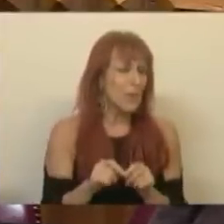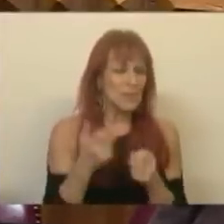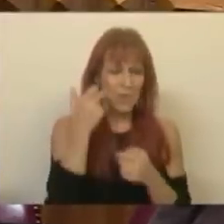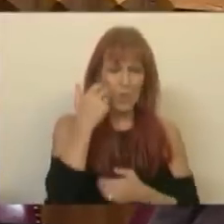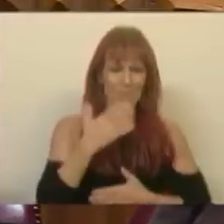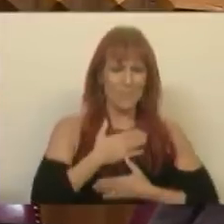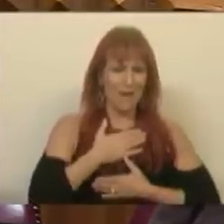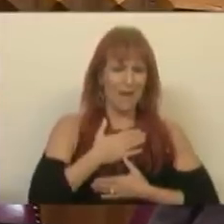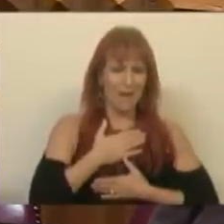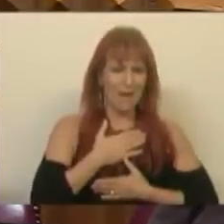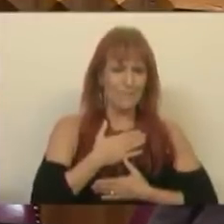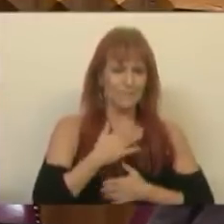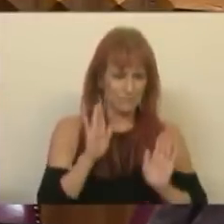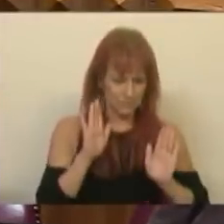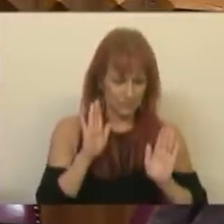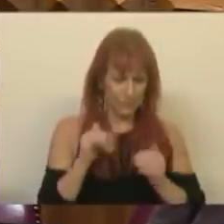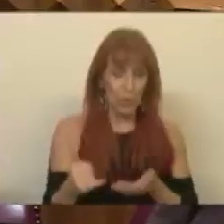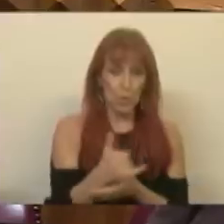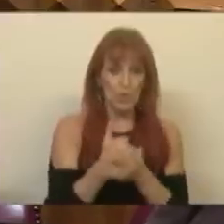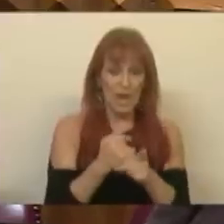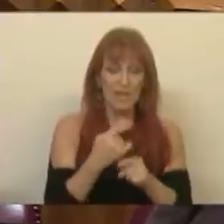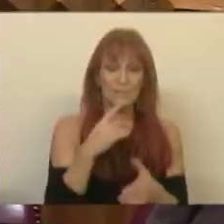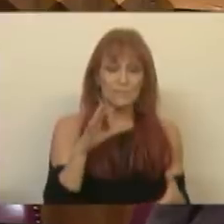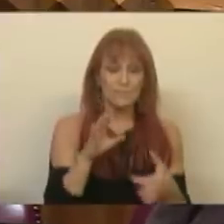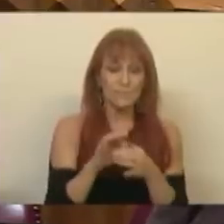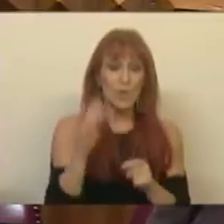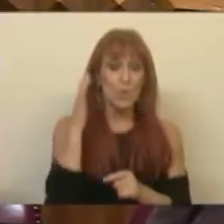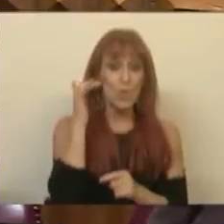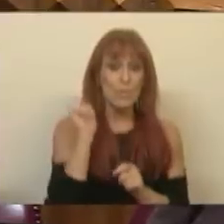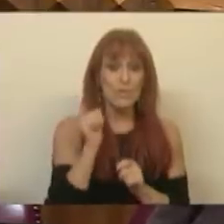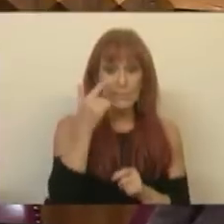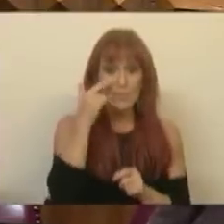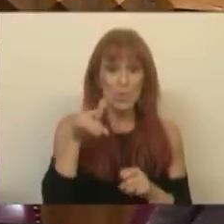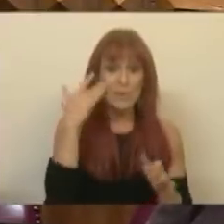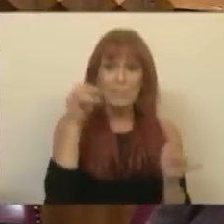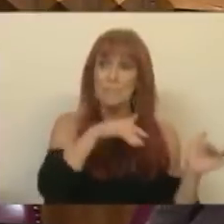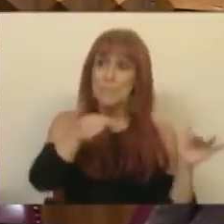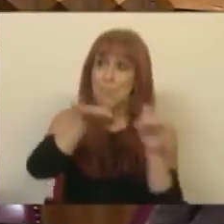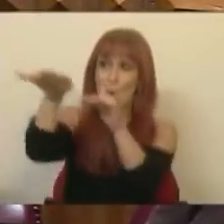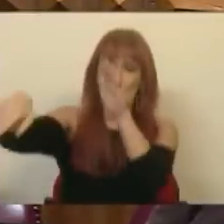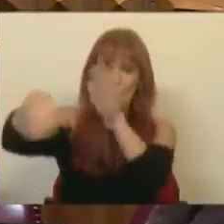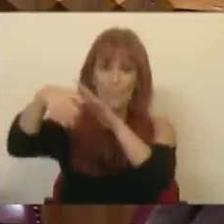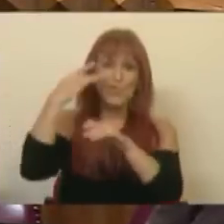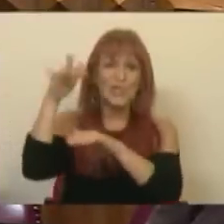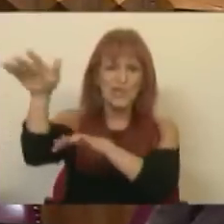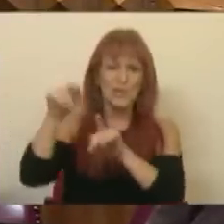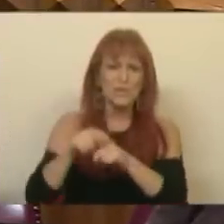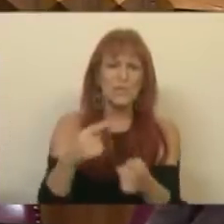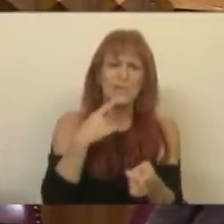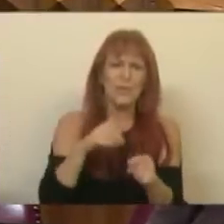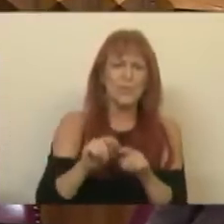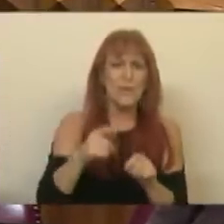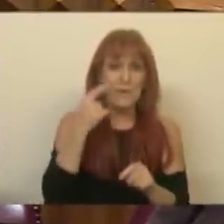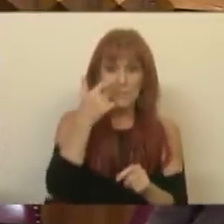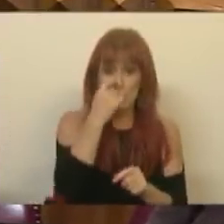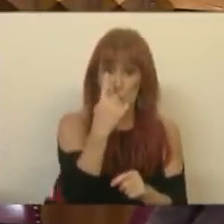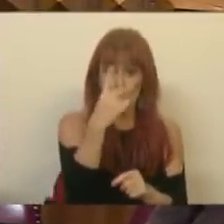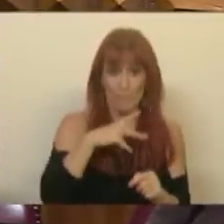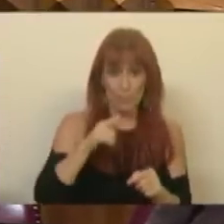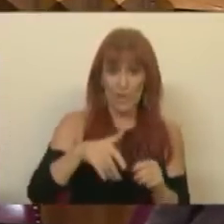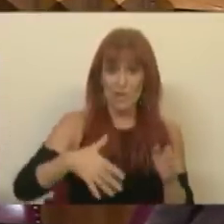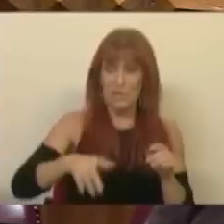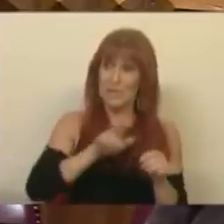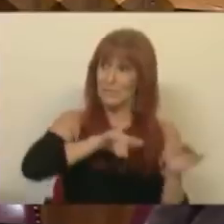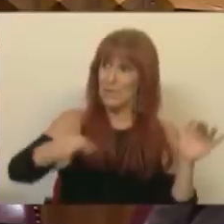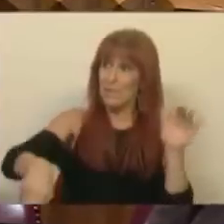orgulha e o dado diz respeito aos números da imigração dirá sempre que imigram português que não